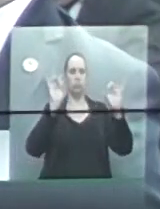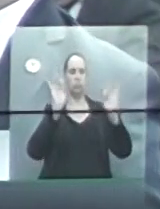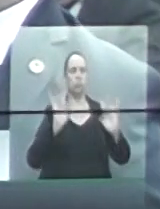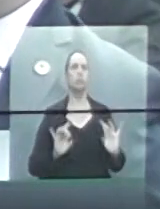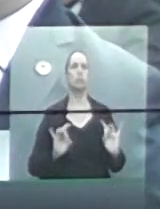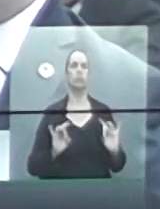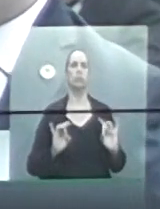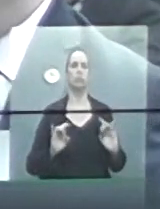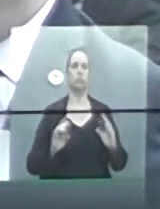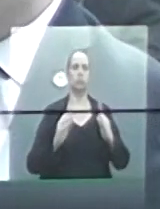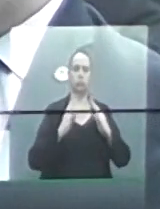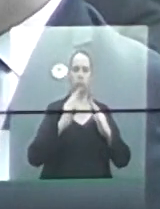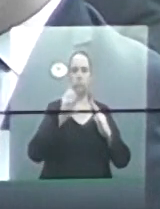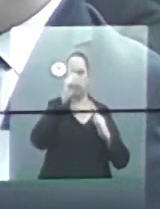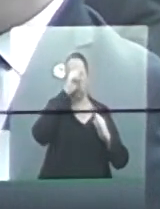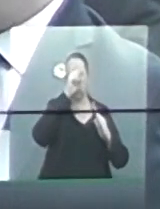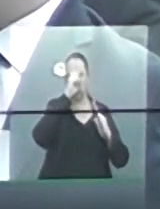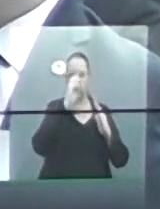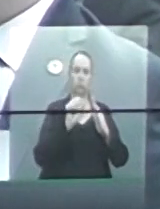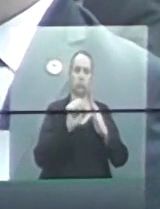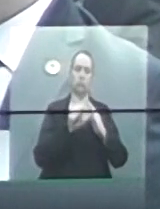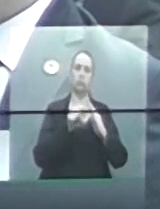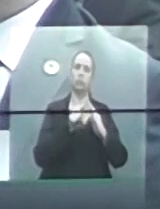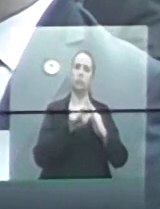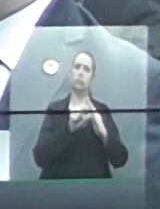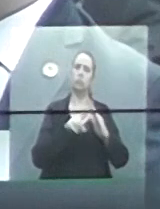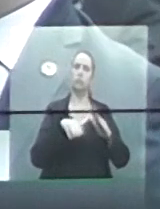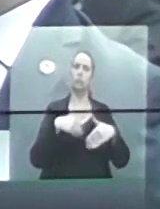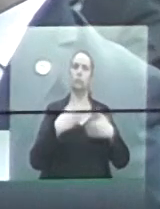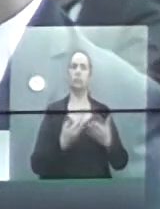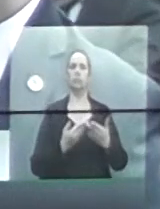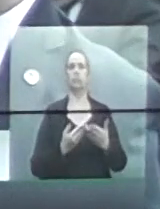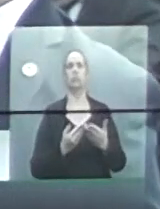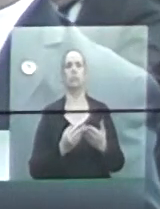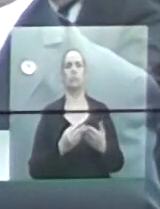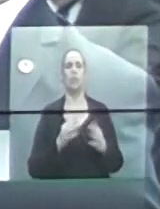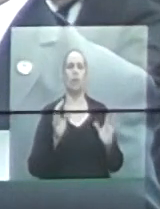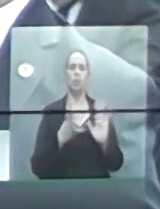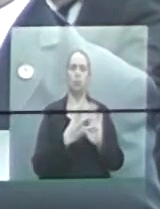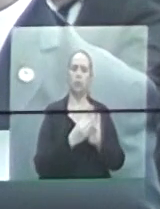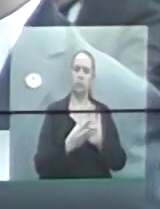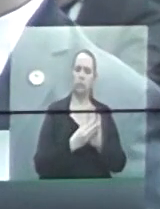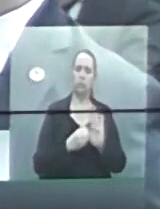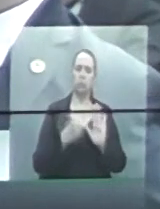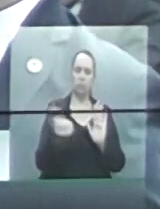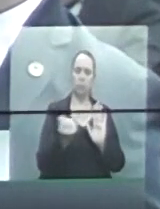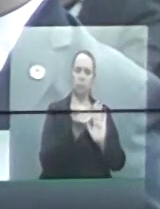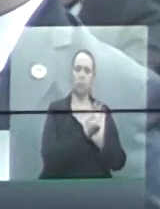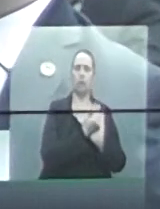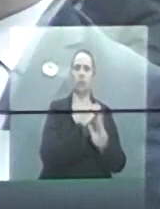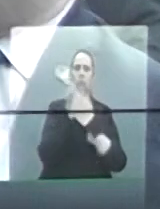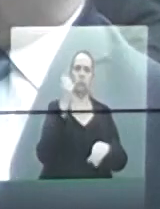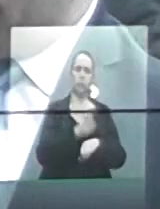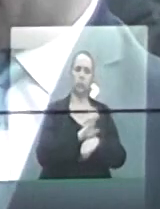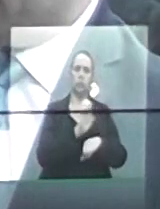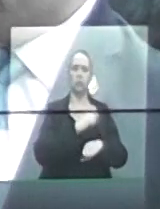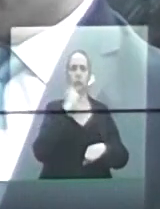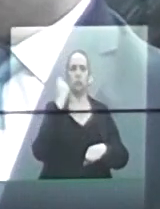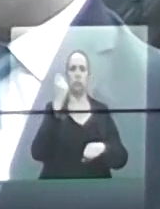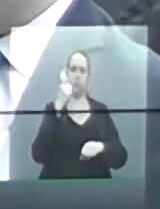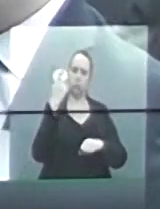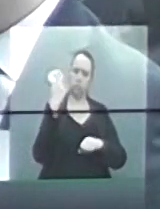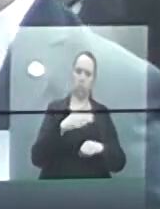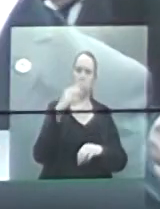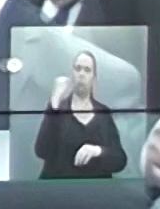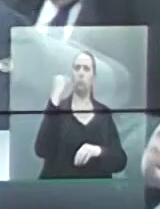sua prefacial, é um exemplo, uma marca do estado do Rio Grande do Sul, aqui na cidade de Porto Alegre. Sou